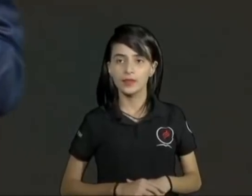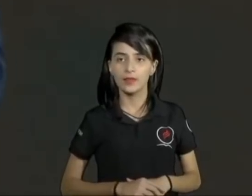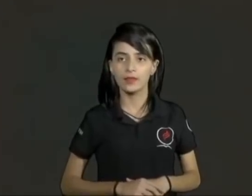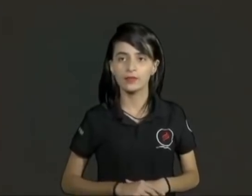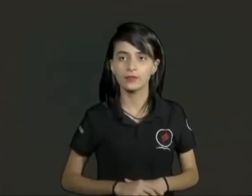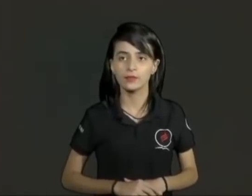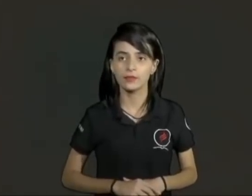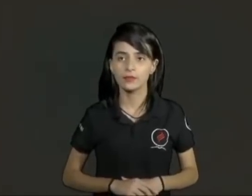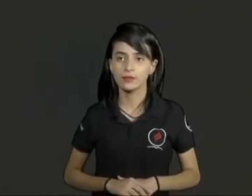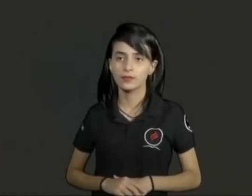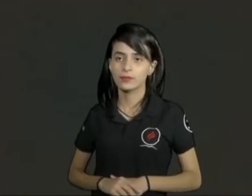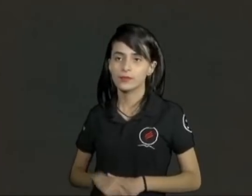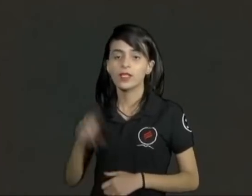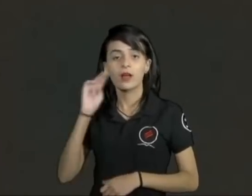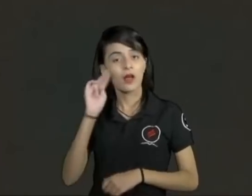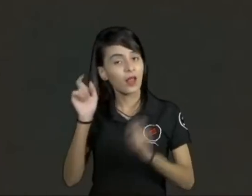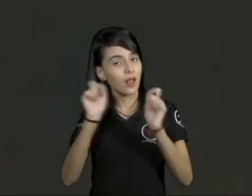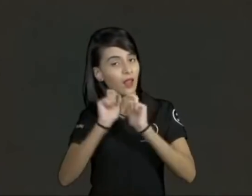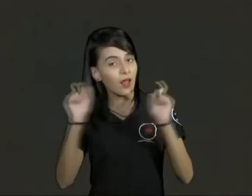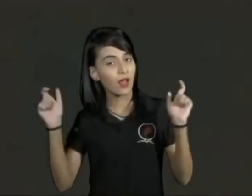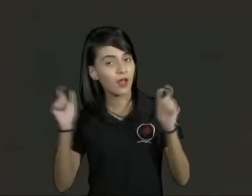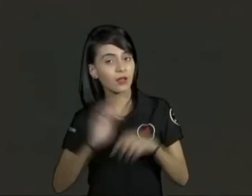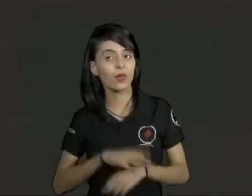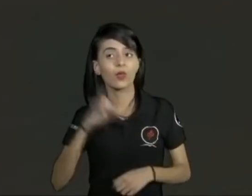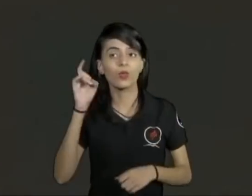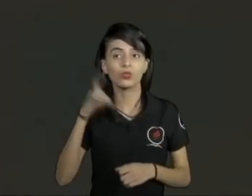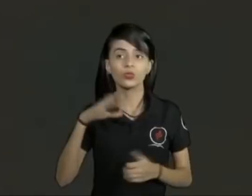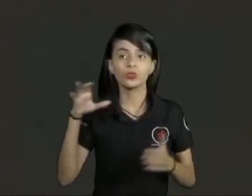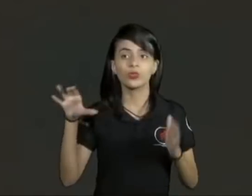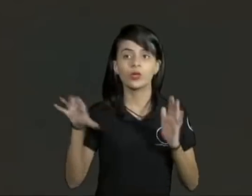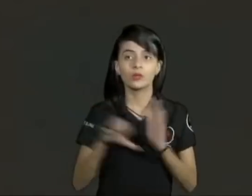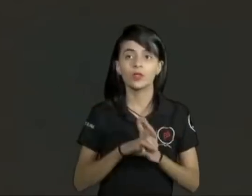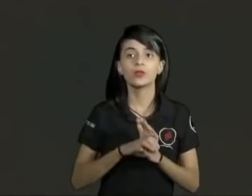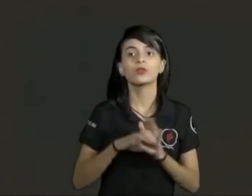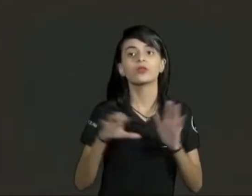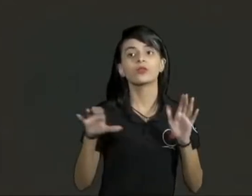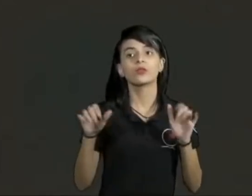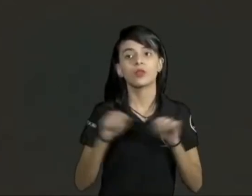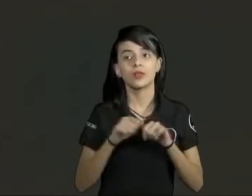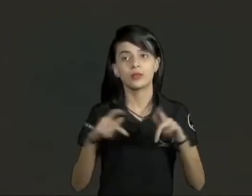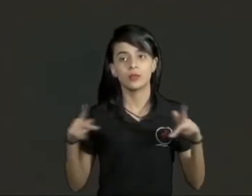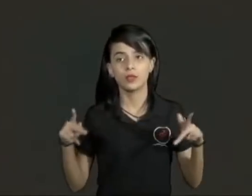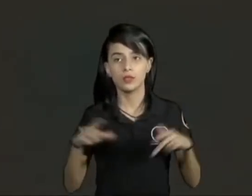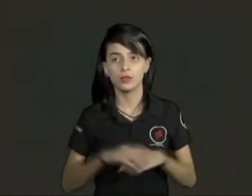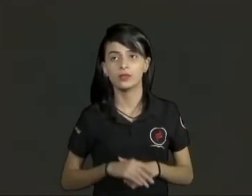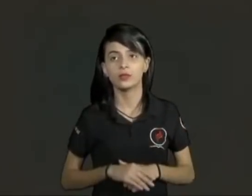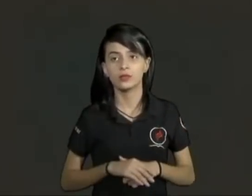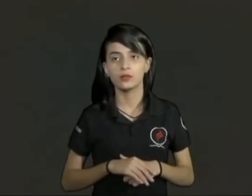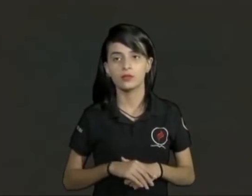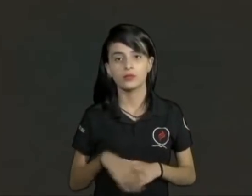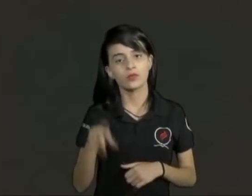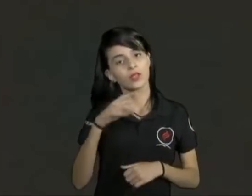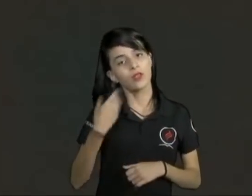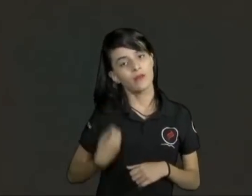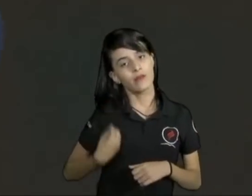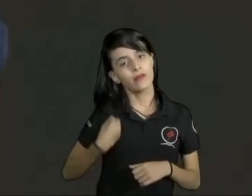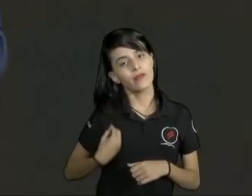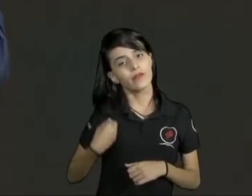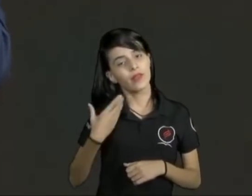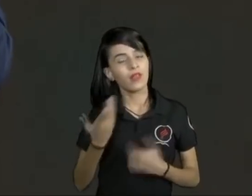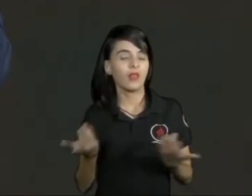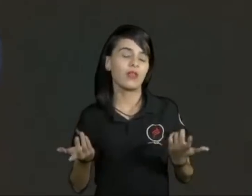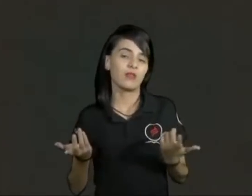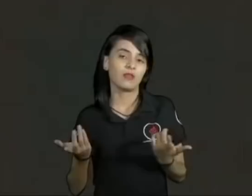e olha o alerta do último capítulo do livro de Apocalipse você quer viver uma vida